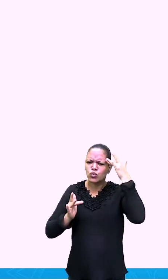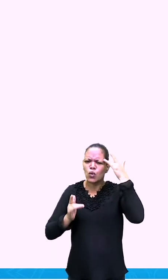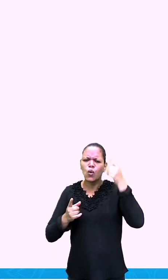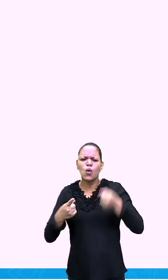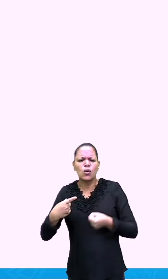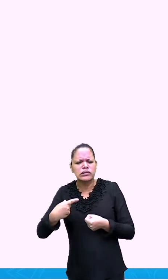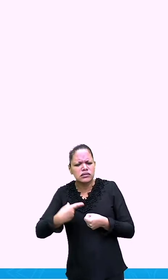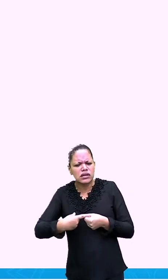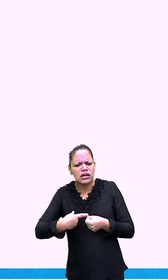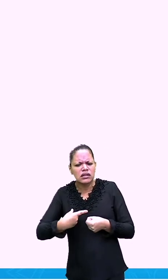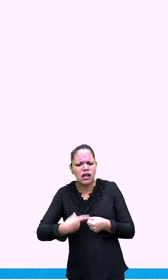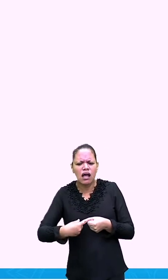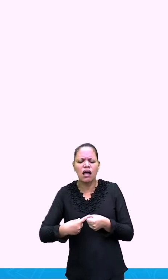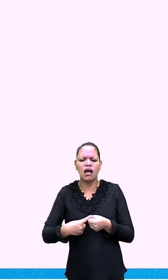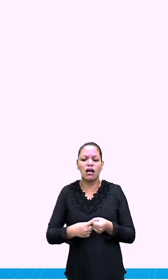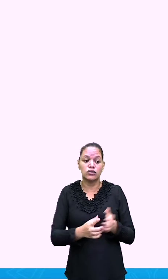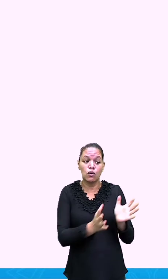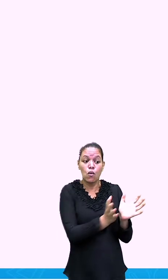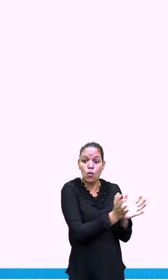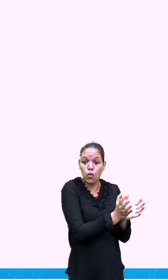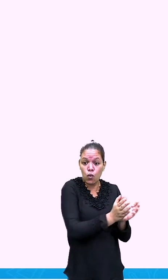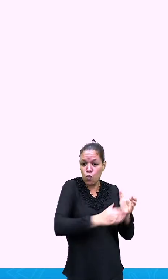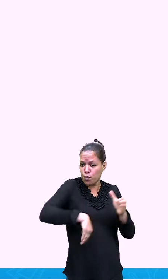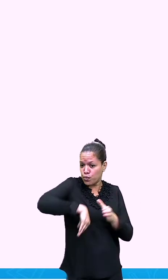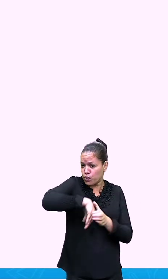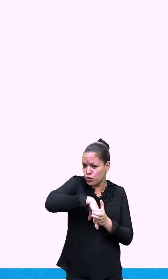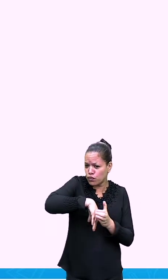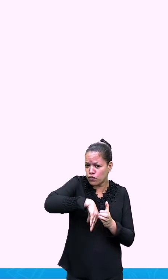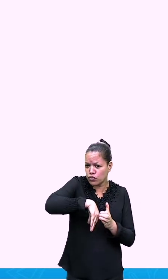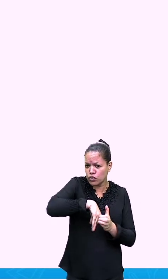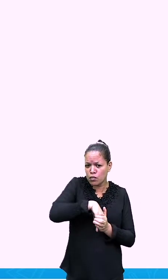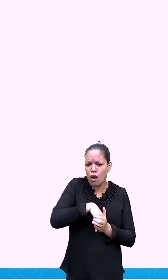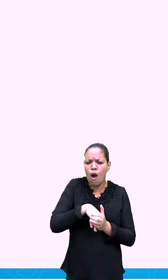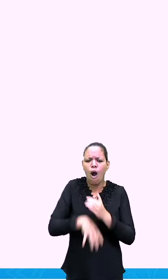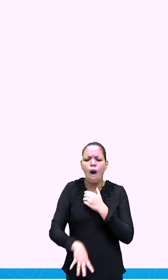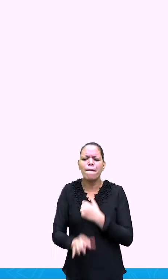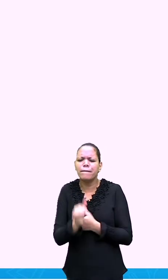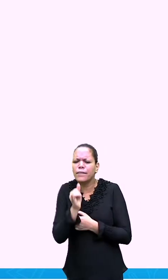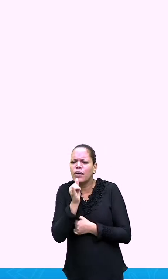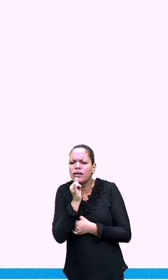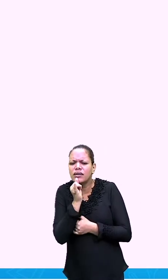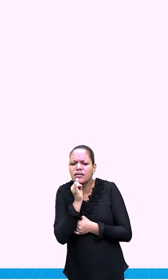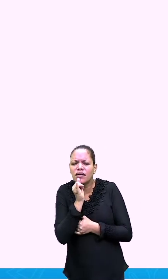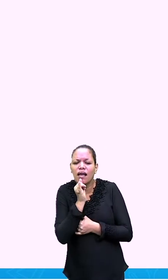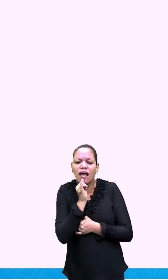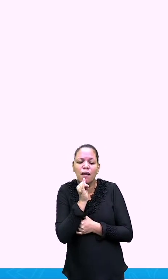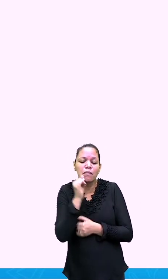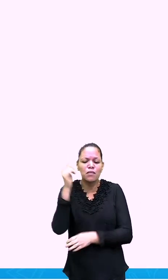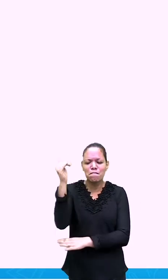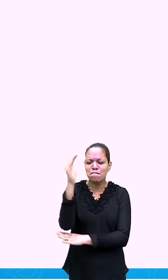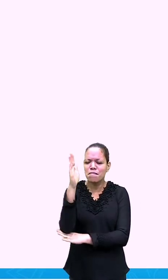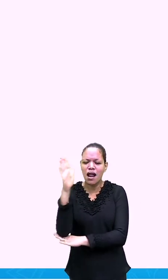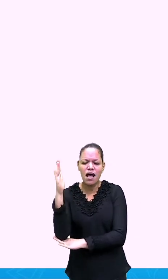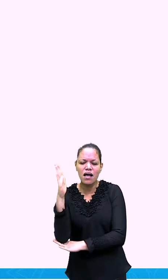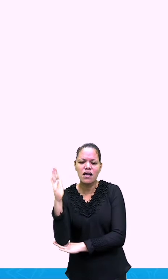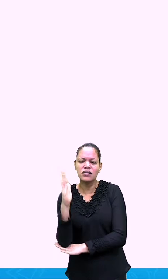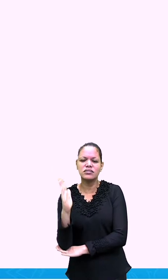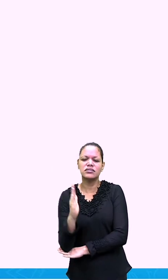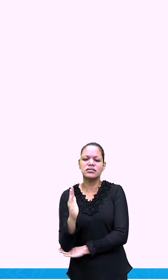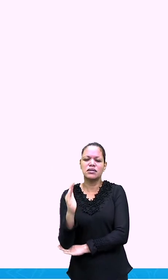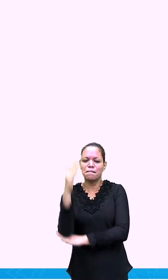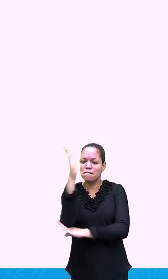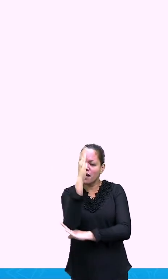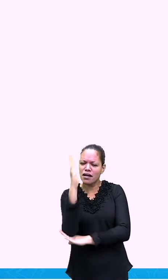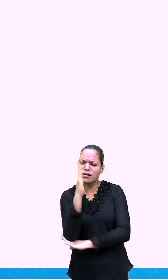o nome da Luciana, né? O nosso país, o Brasil, a nossa cidade, Governador